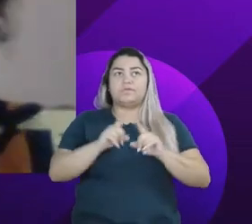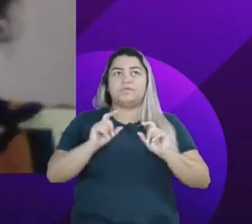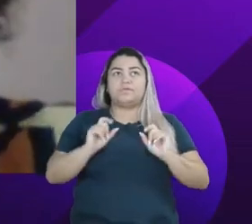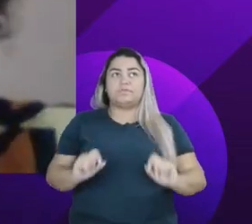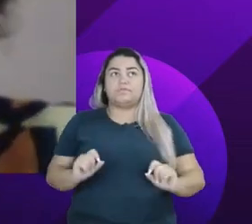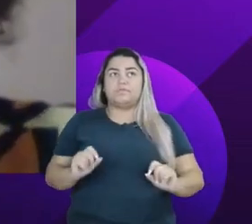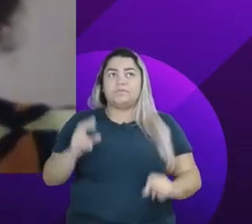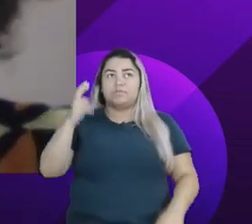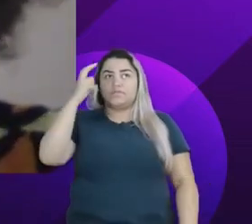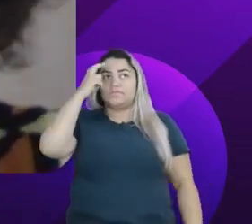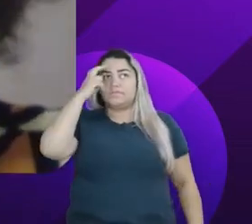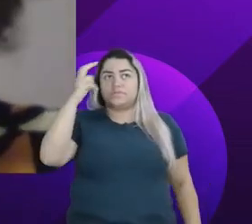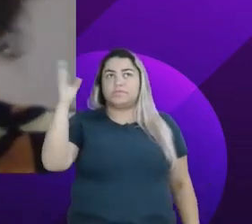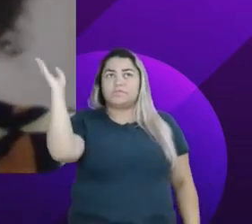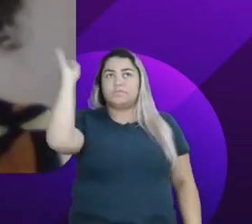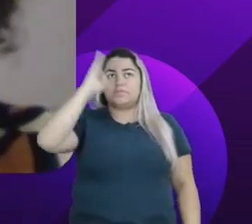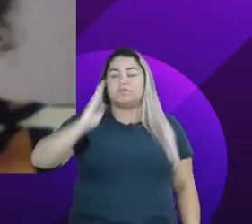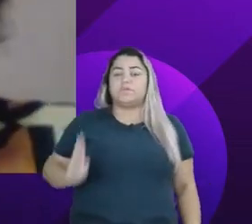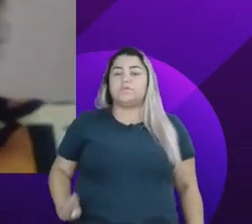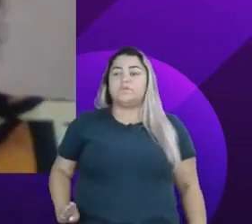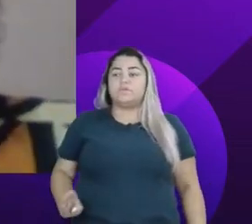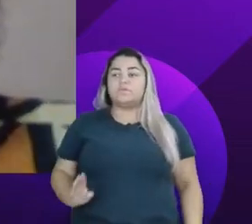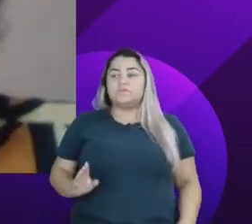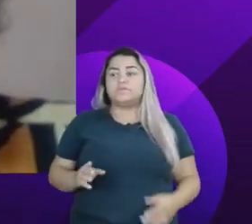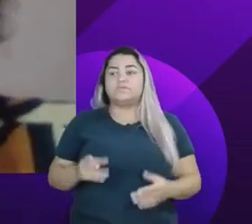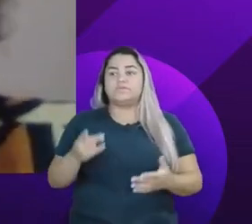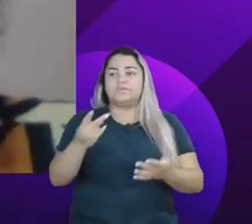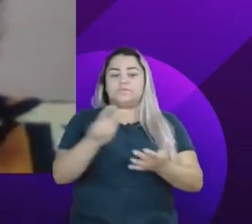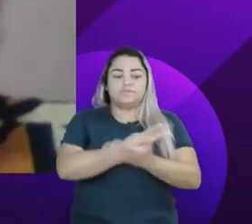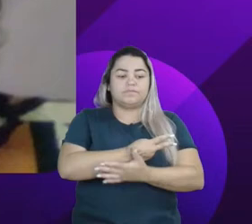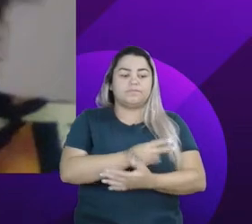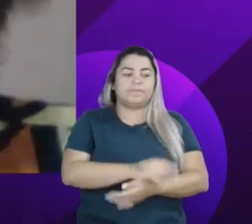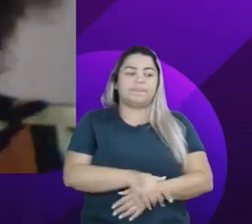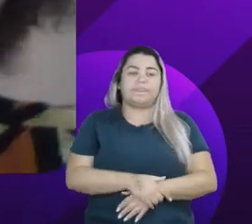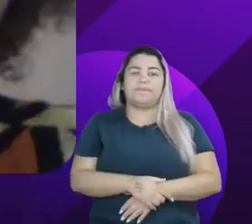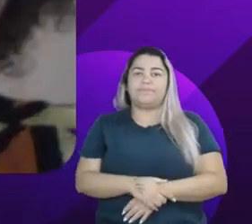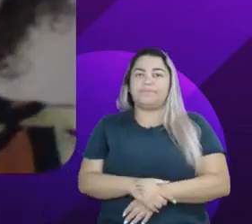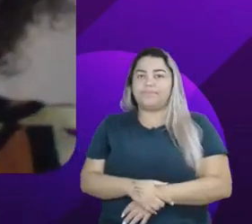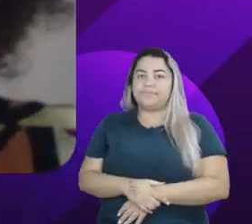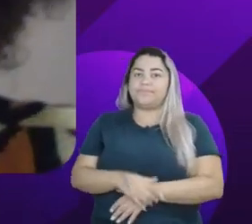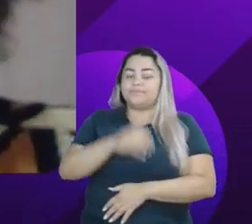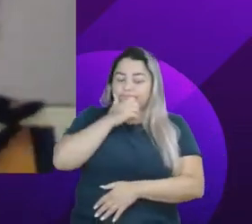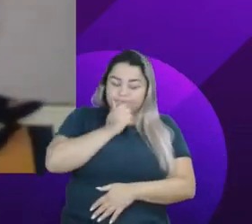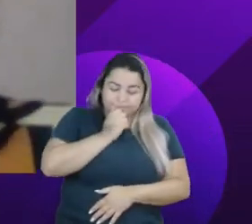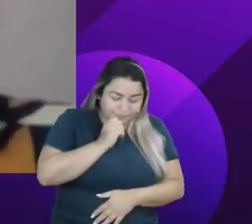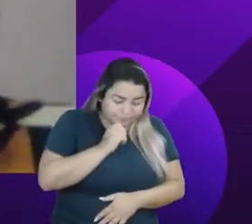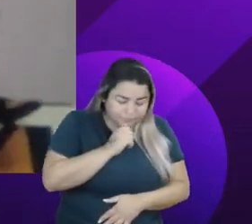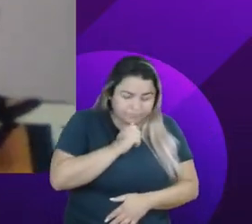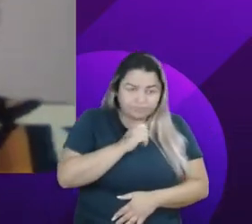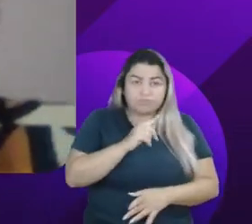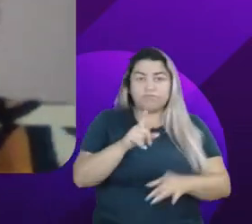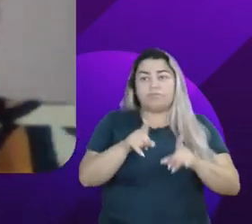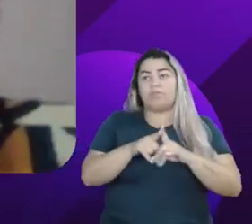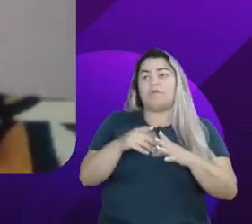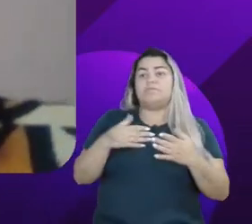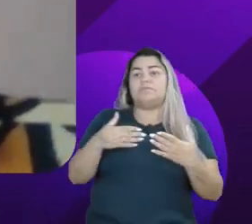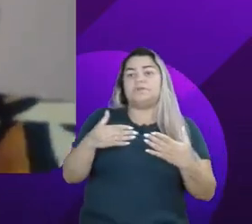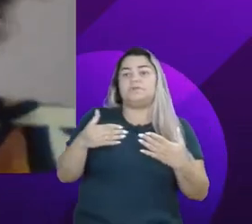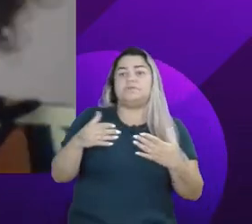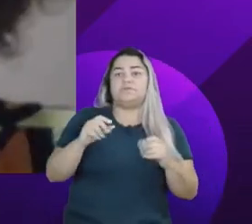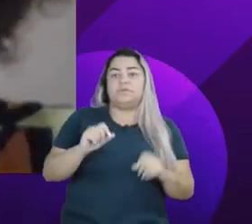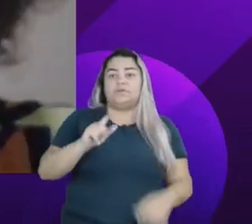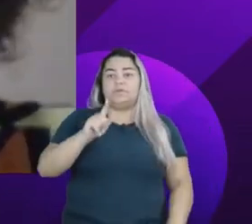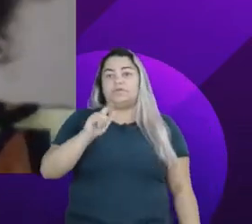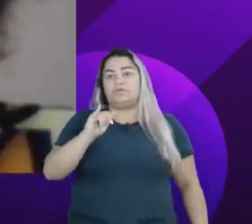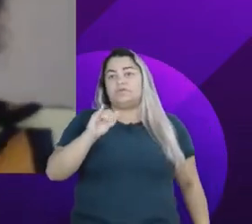que a cultura brasileira já viveu, que foi no período de